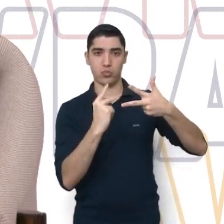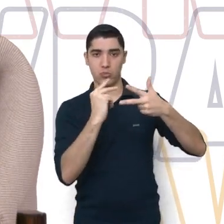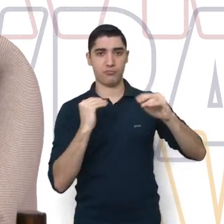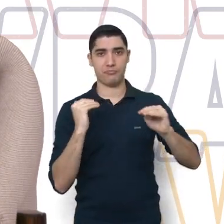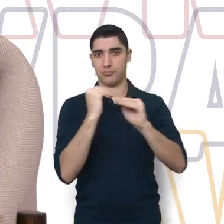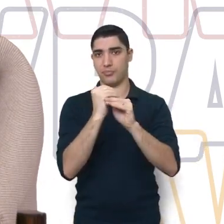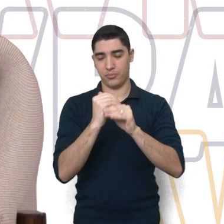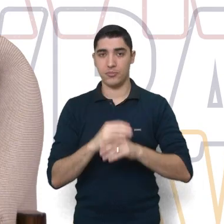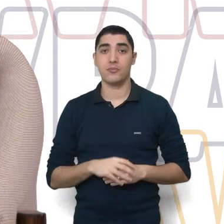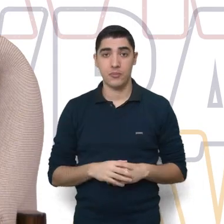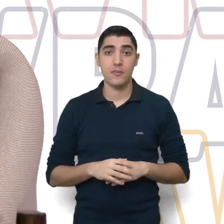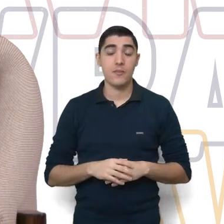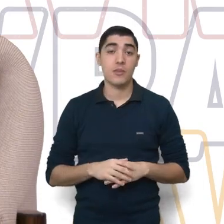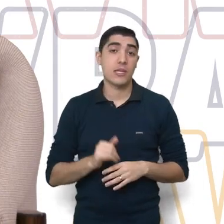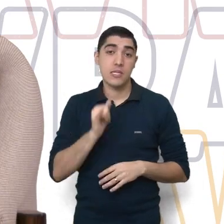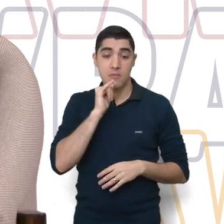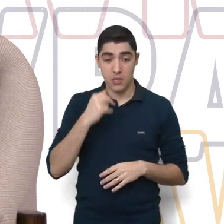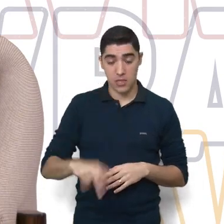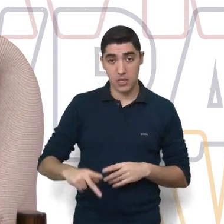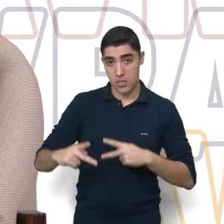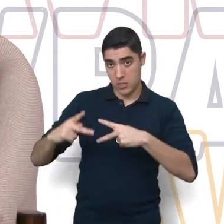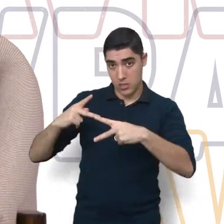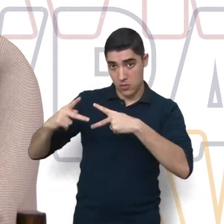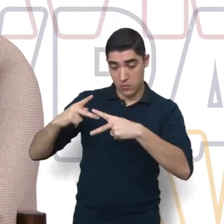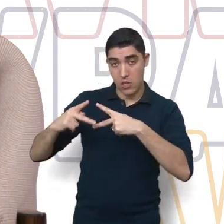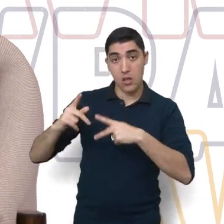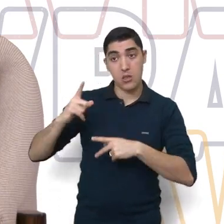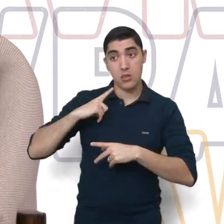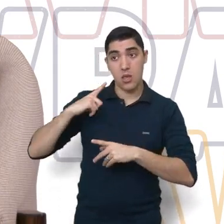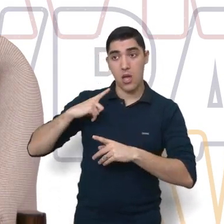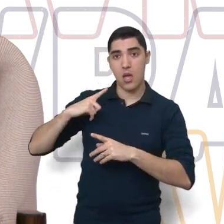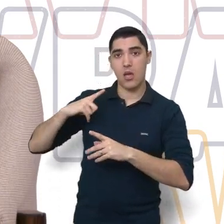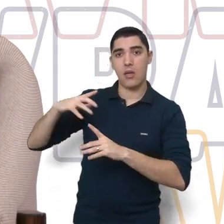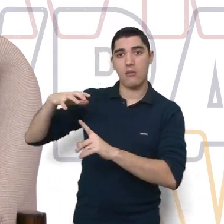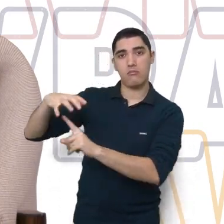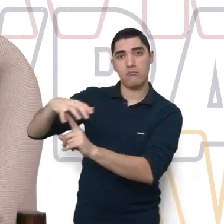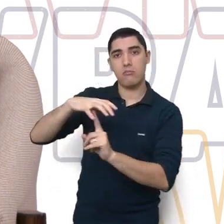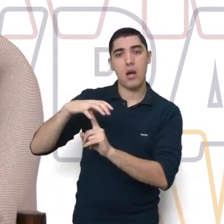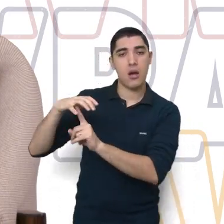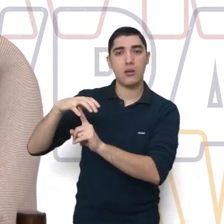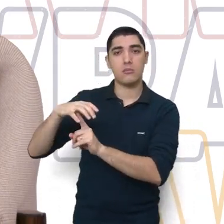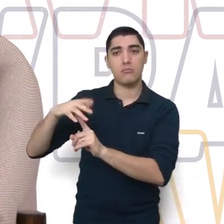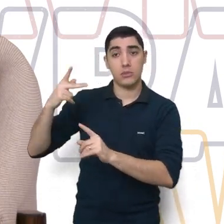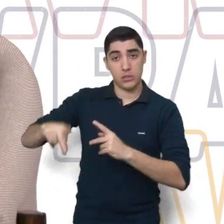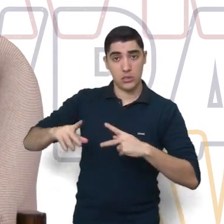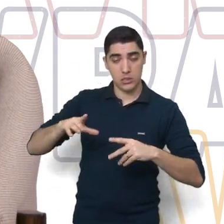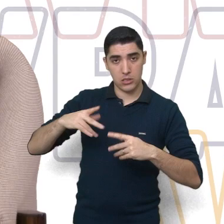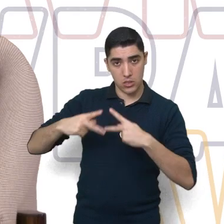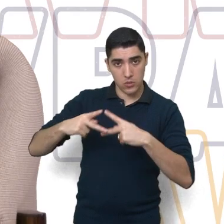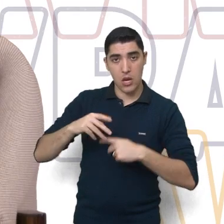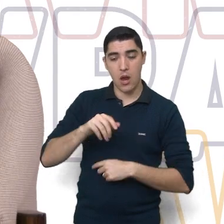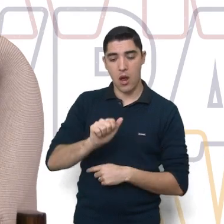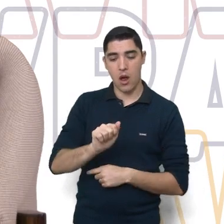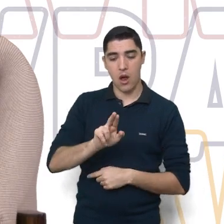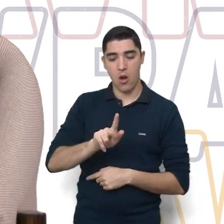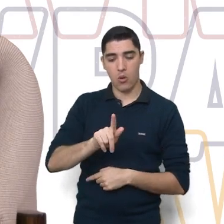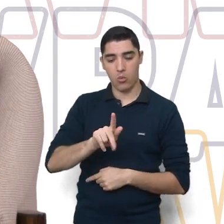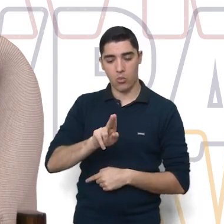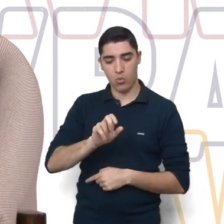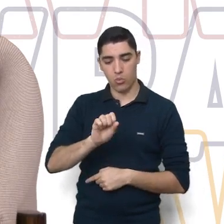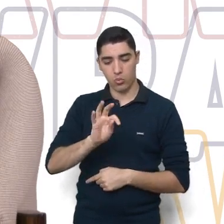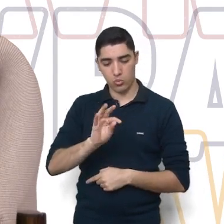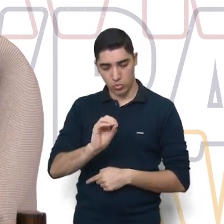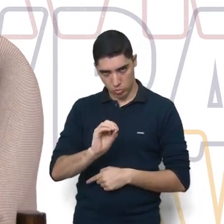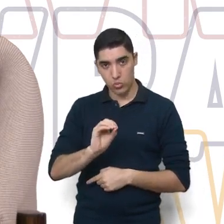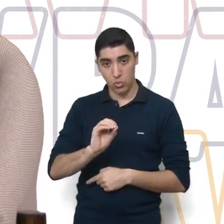então por exemplo aqui em São José dos Campos a gente tem Parque Municipal Augusto husky Parque Municipal a gente tem nossas áreas de